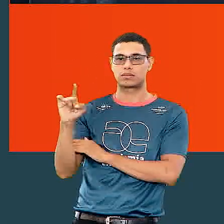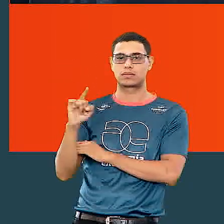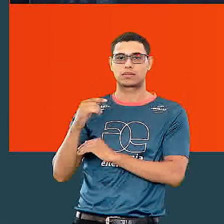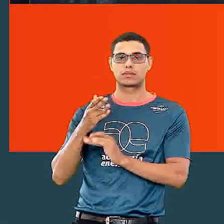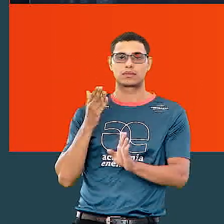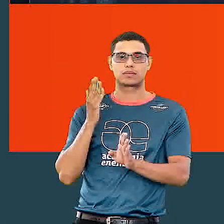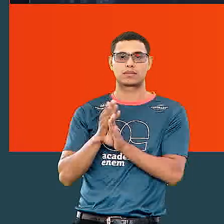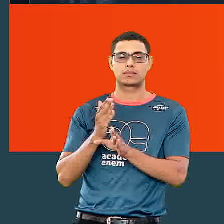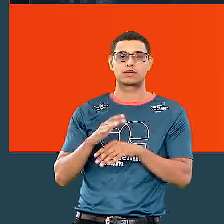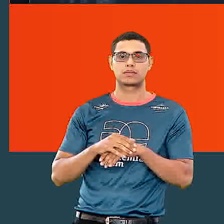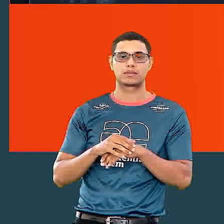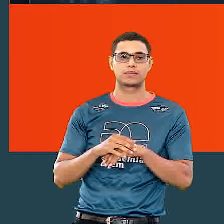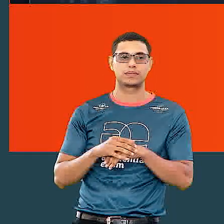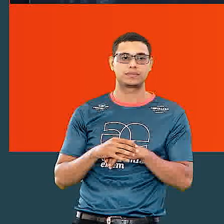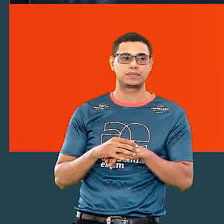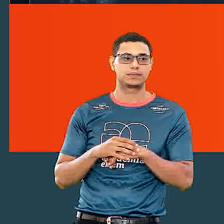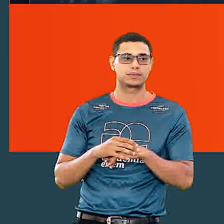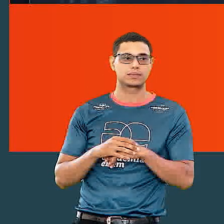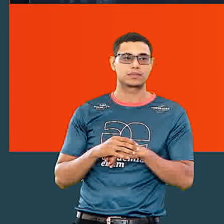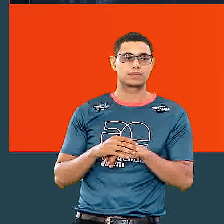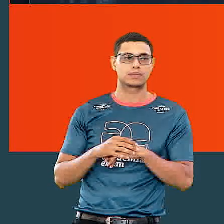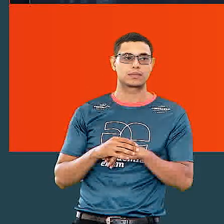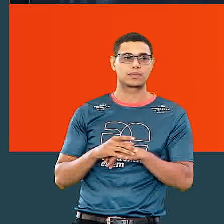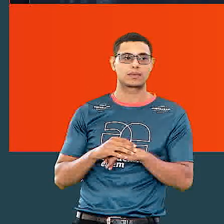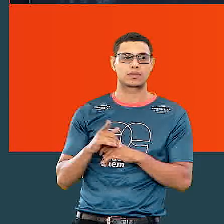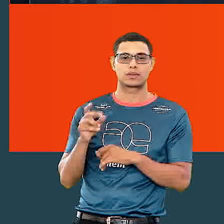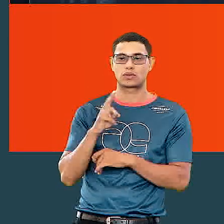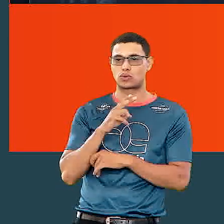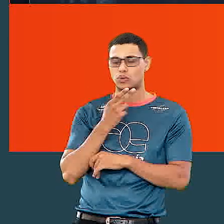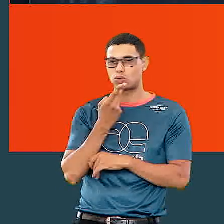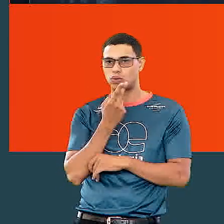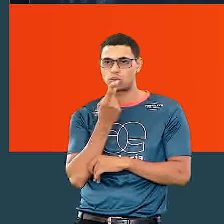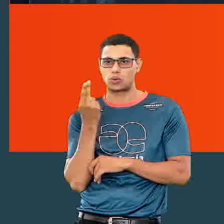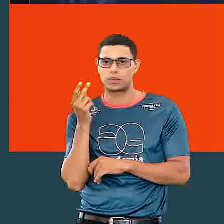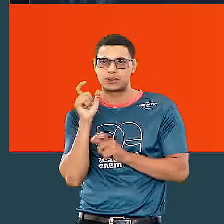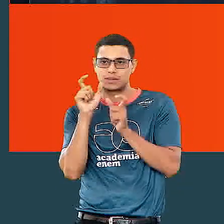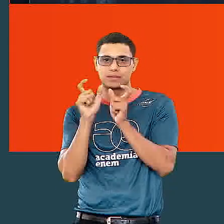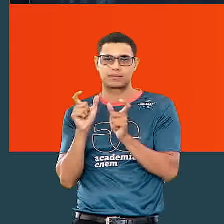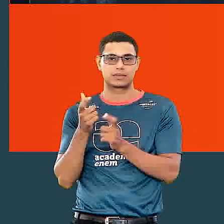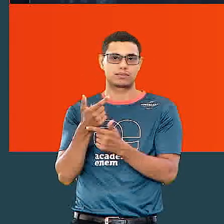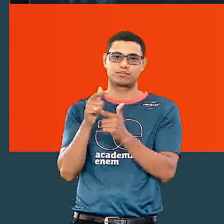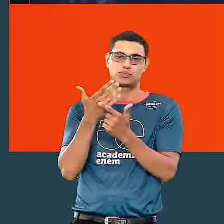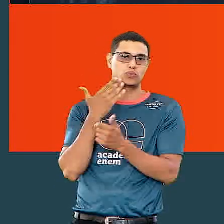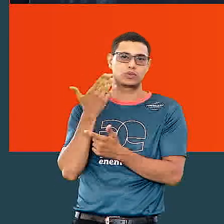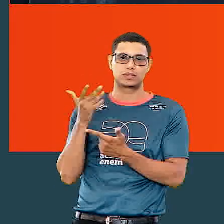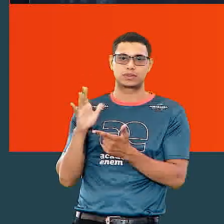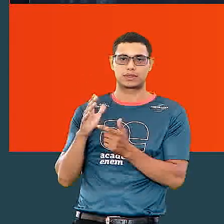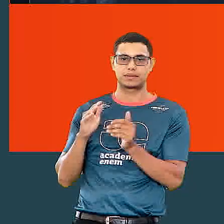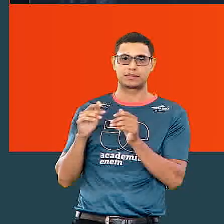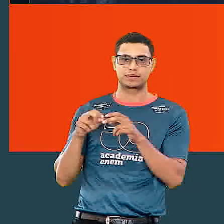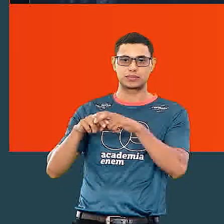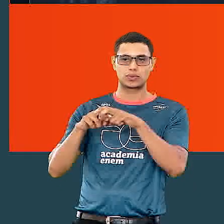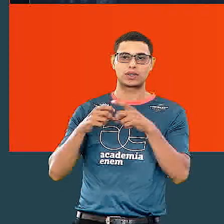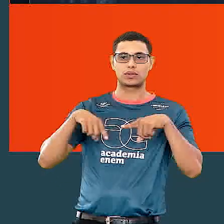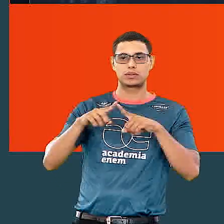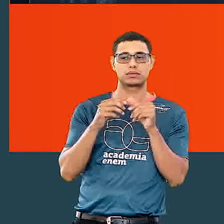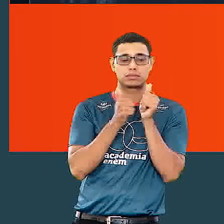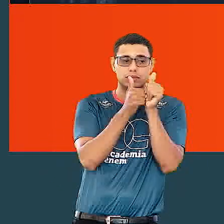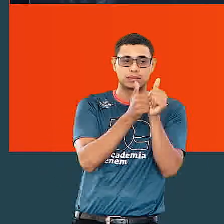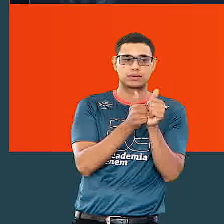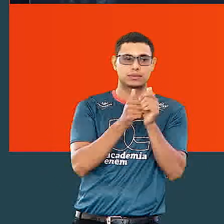de Sire. Isaac é assim que pronuncia? Nem eu nem tu sabemos, então vamos seguir assim, nós dois.